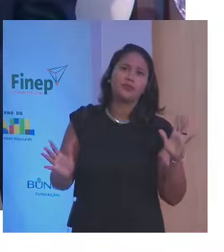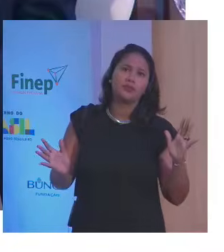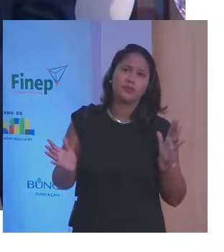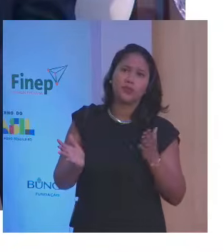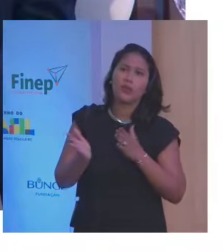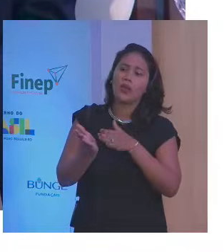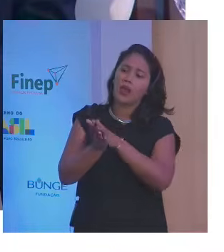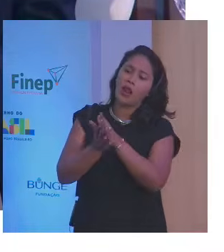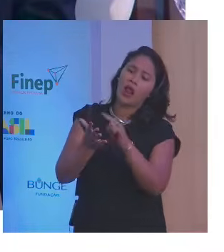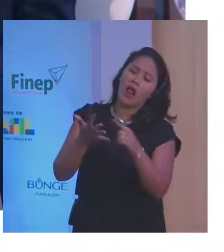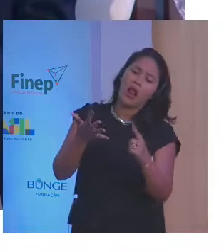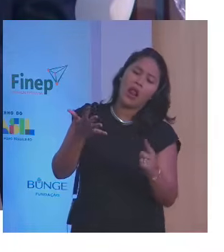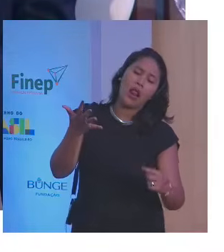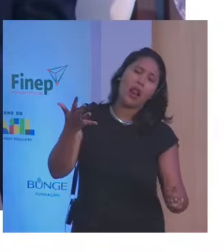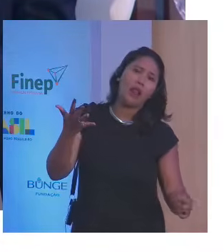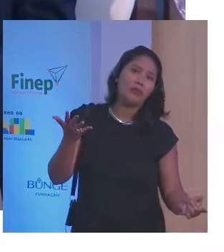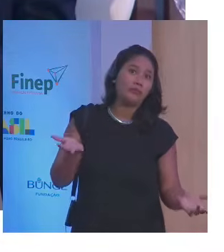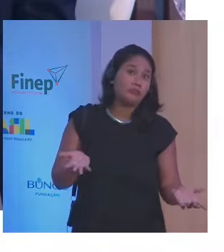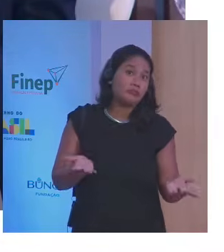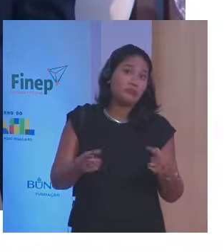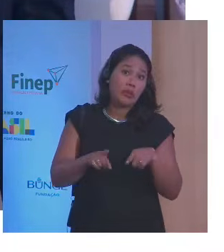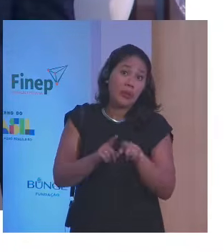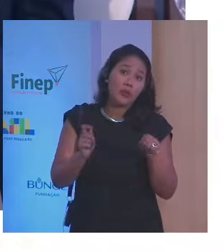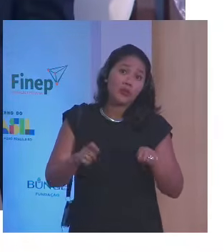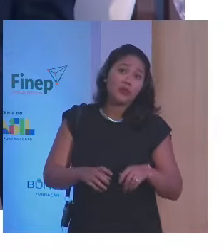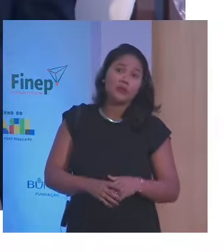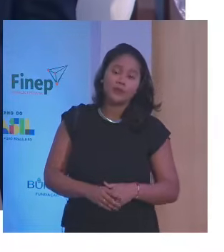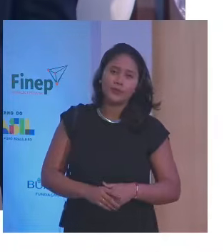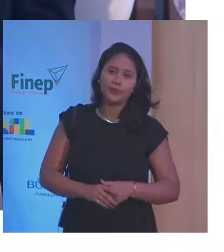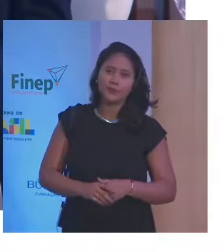inteiro. Né? Que também é possível.